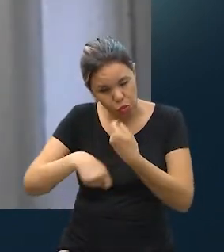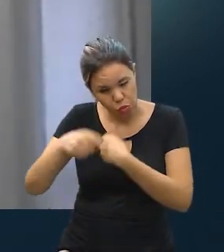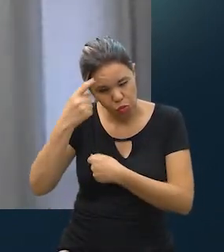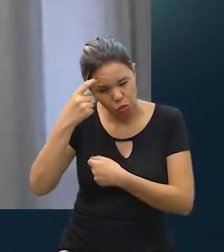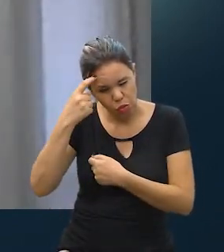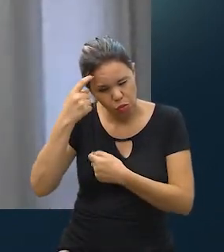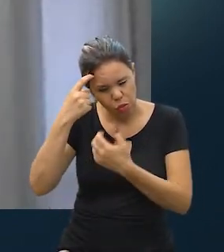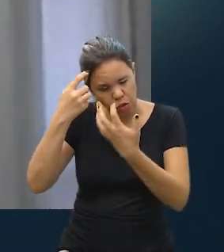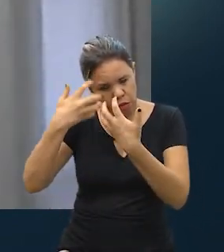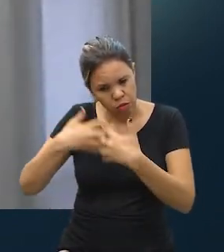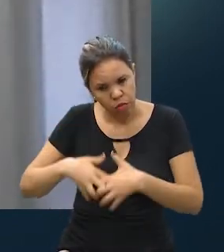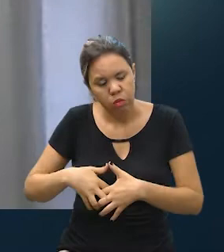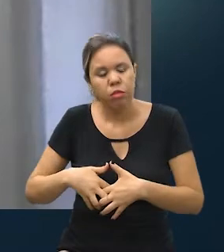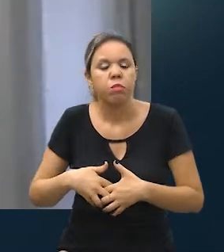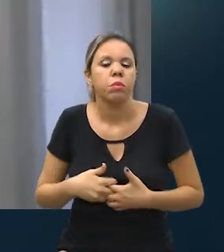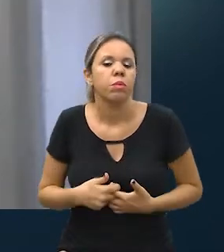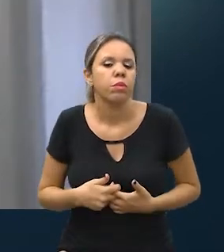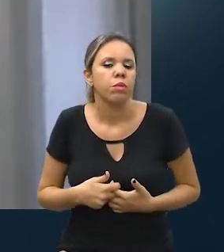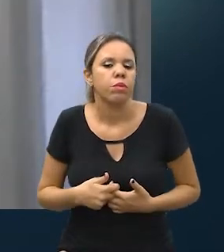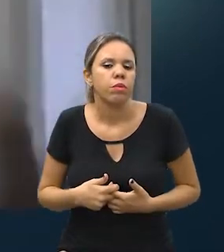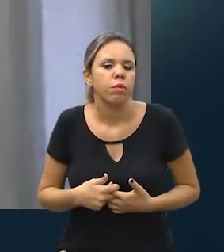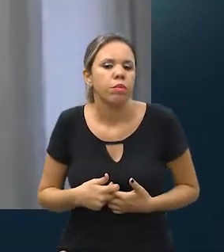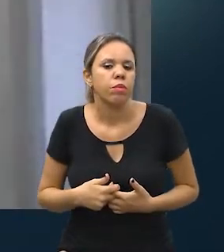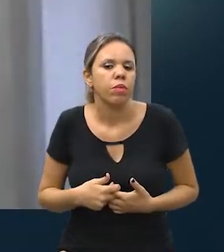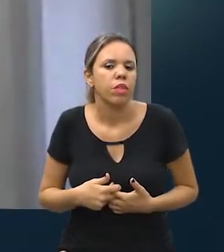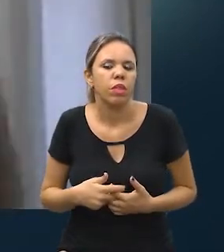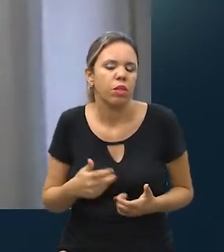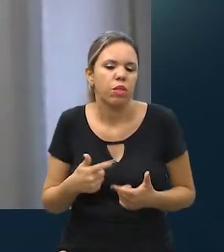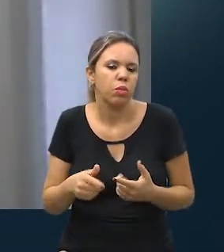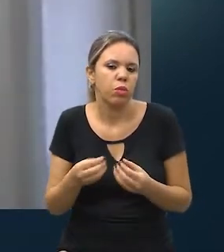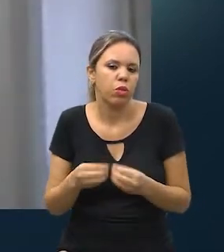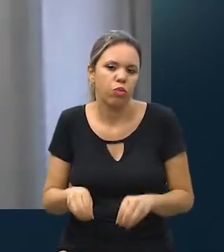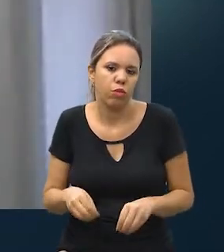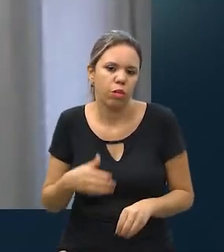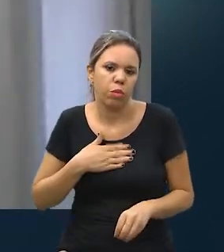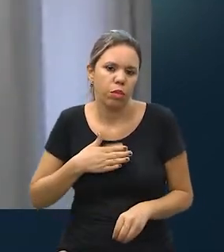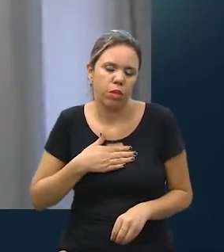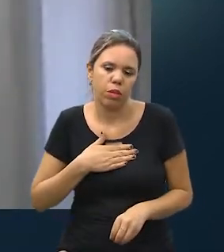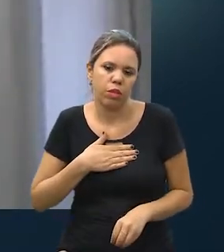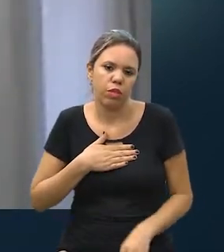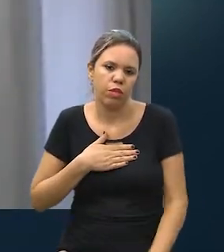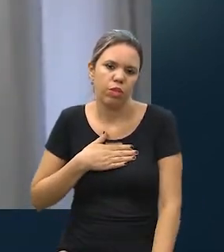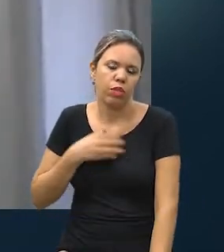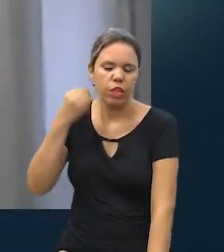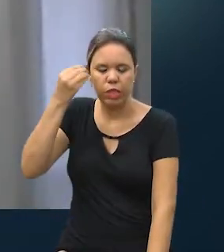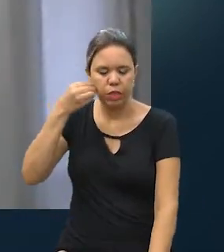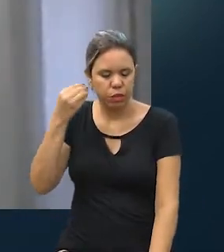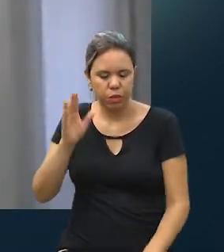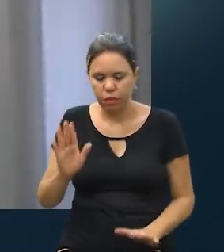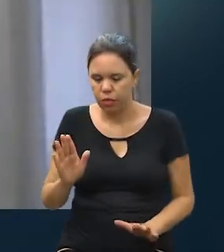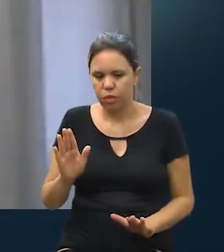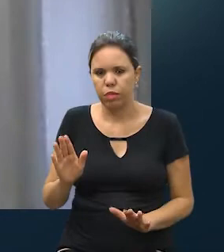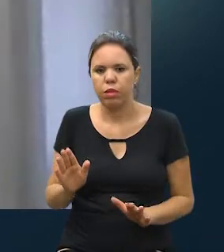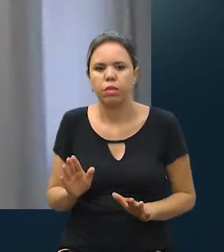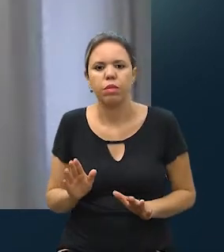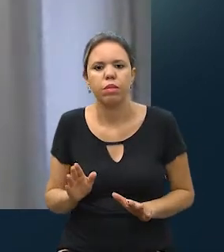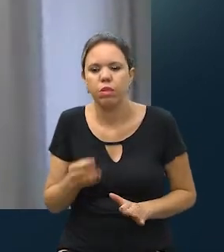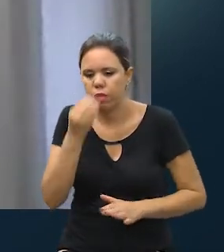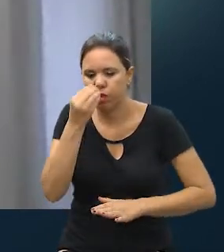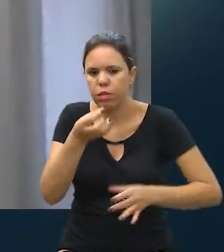ideias, né? E sem me desfazer sem me desfazer da minha grande experiência, desprezar